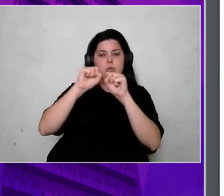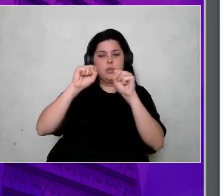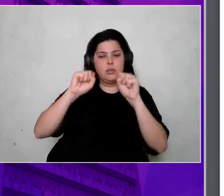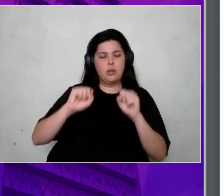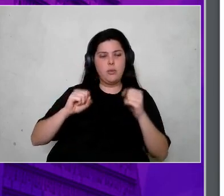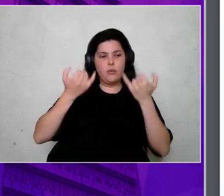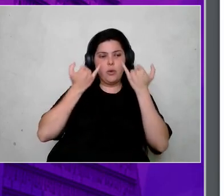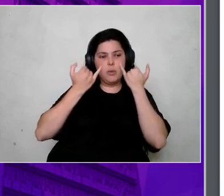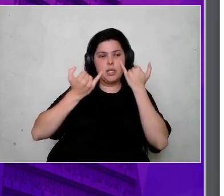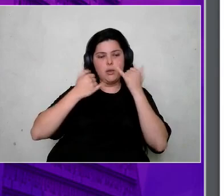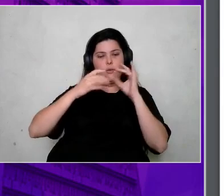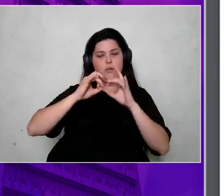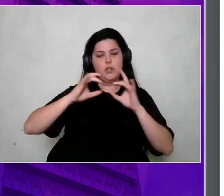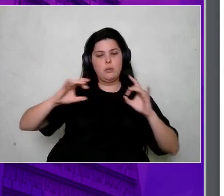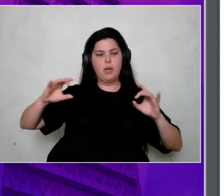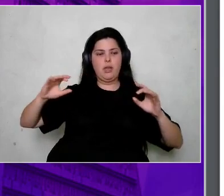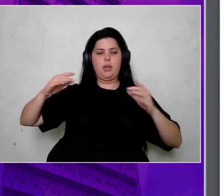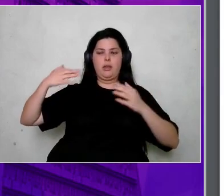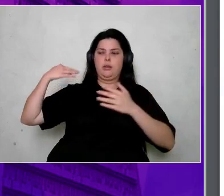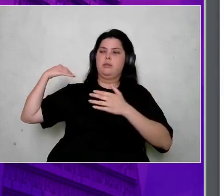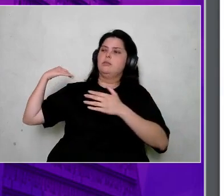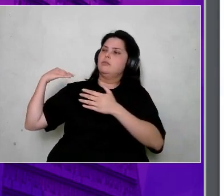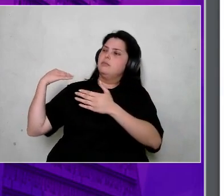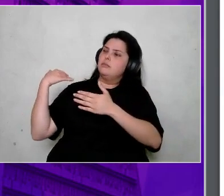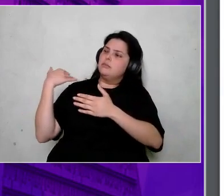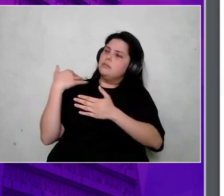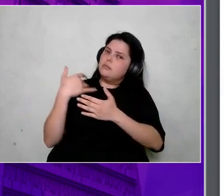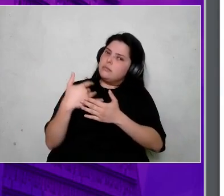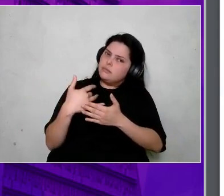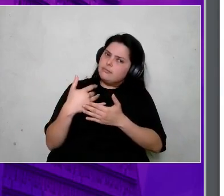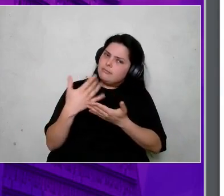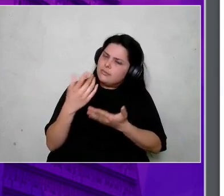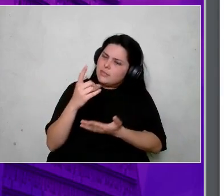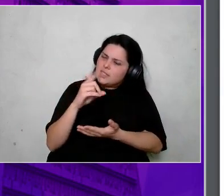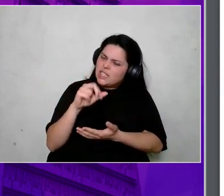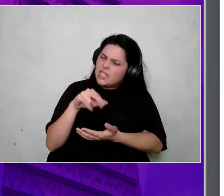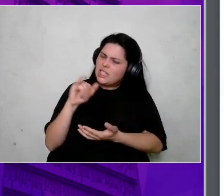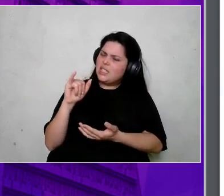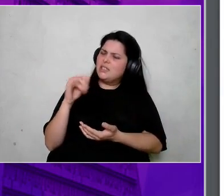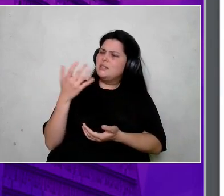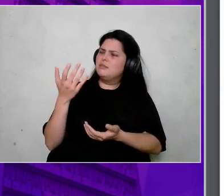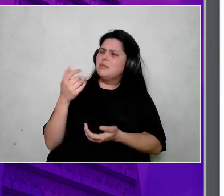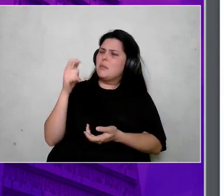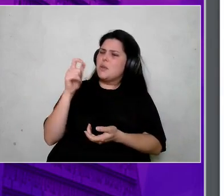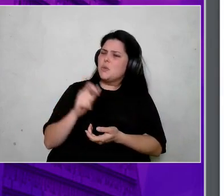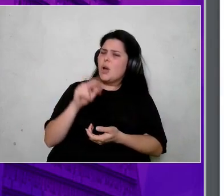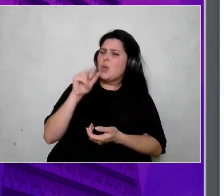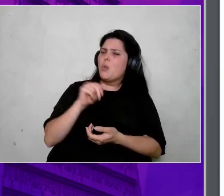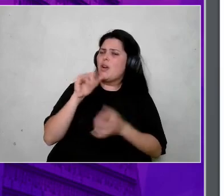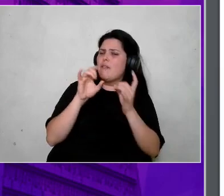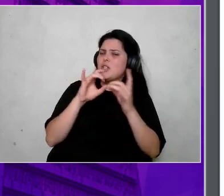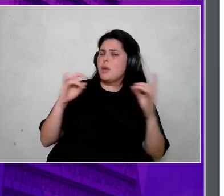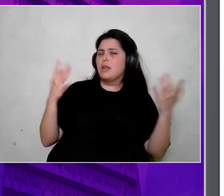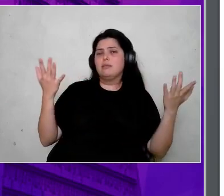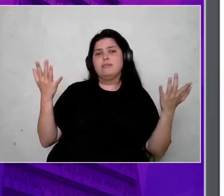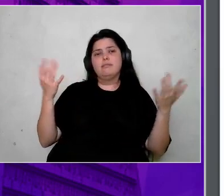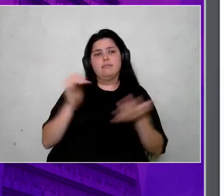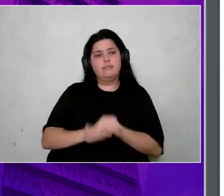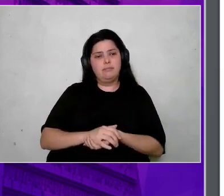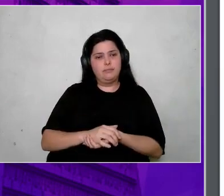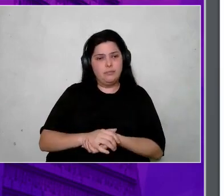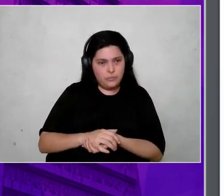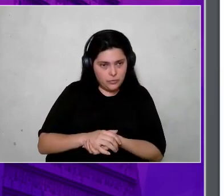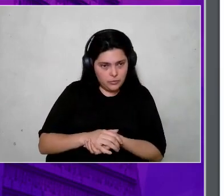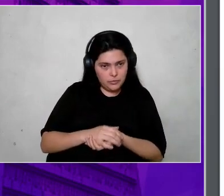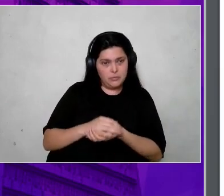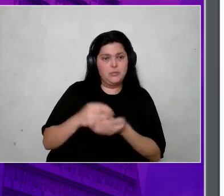que ele deu ao longo do tempo. Ah, Dani, mas se o cara não deu nunca feedback? Bom, aí é o que eu sempre falo, o papel do